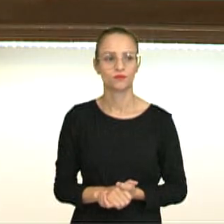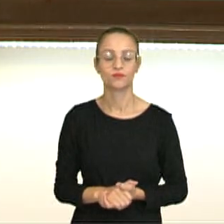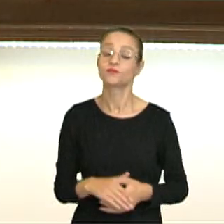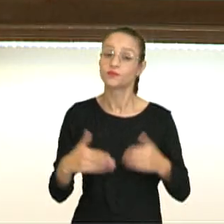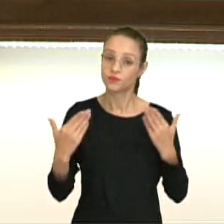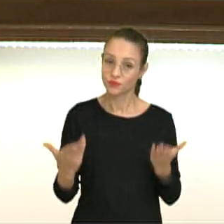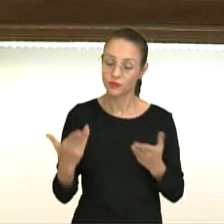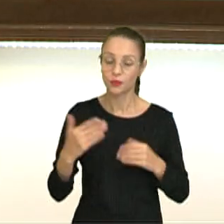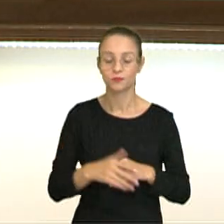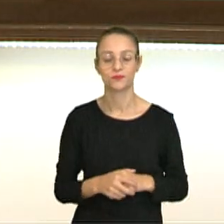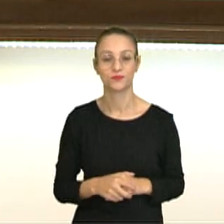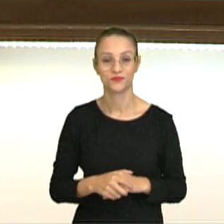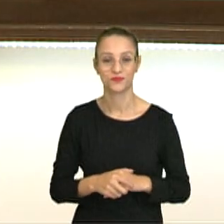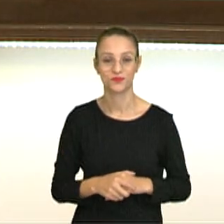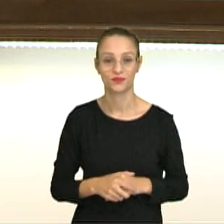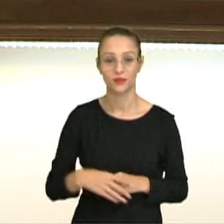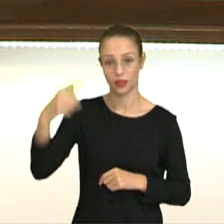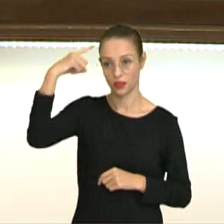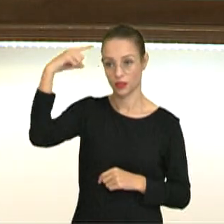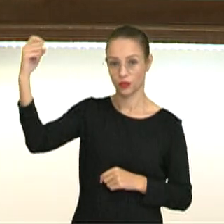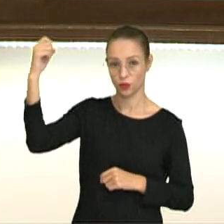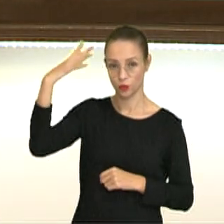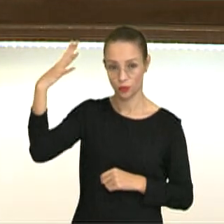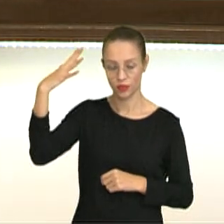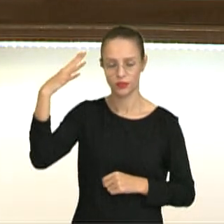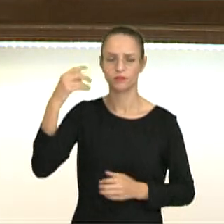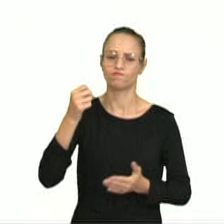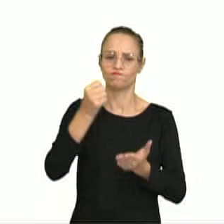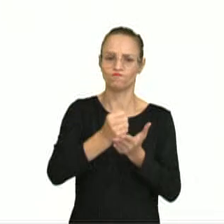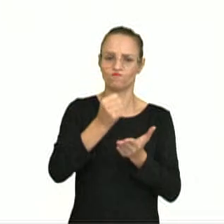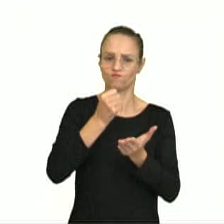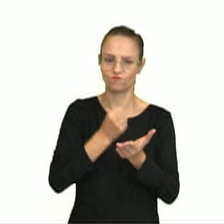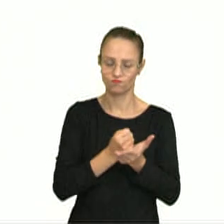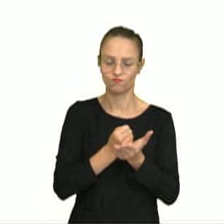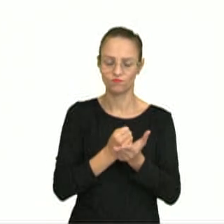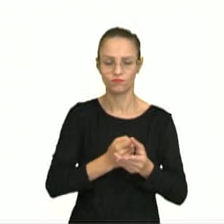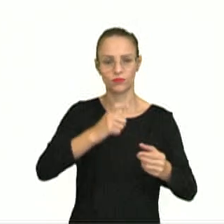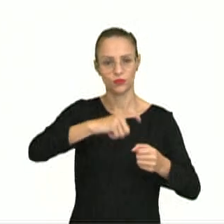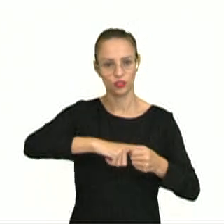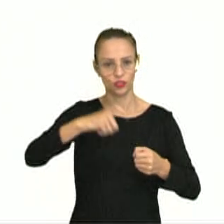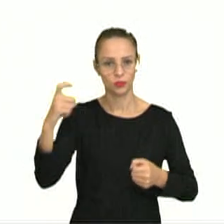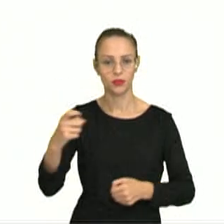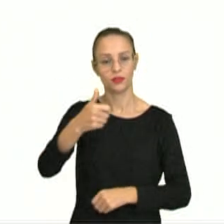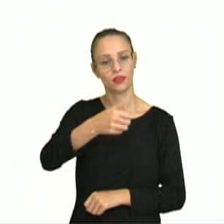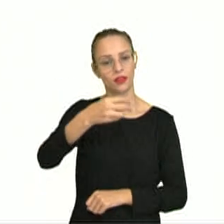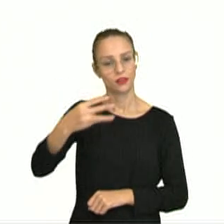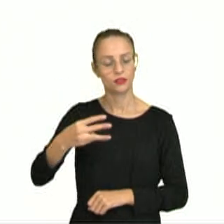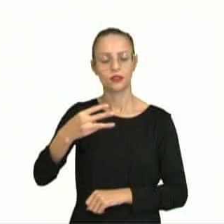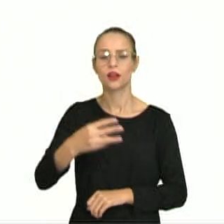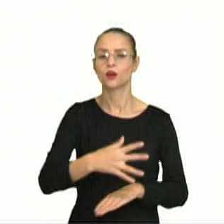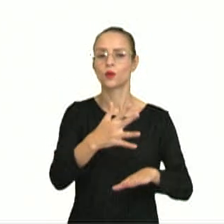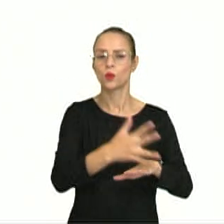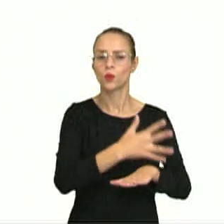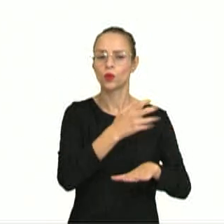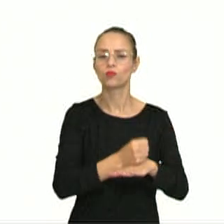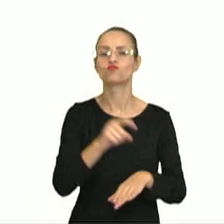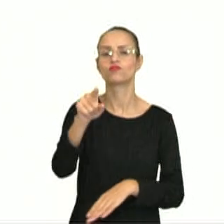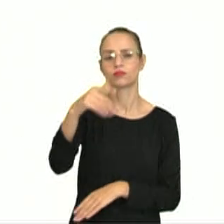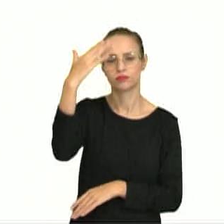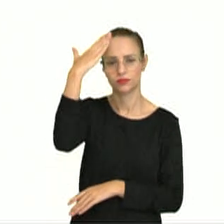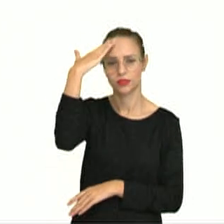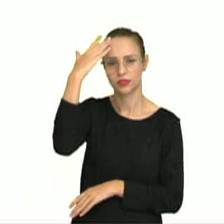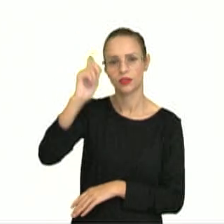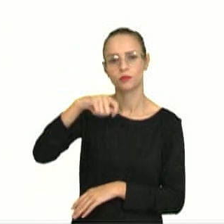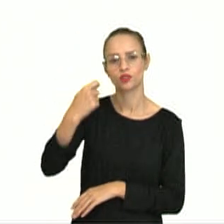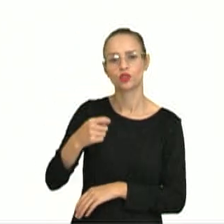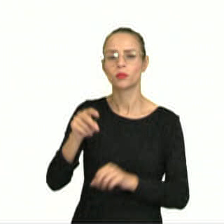Então, iluminismo e declaração de independência das 13 colônias. O que é que você sabe sobre esses dois assuntos? O que é que esses